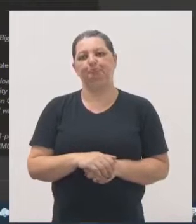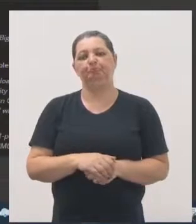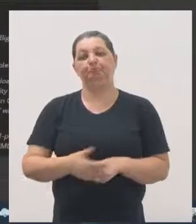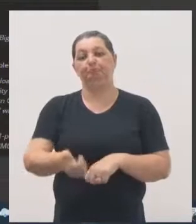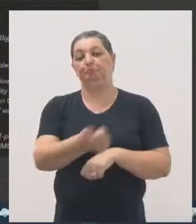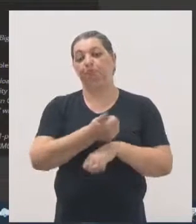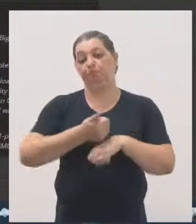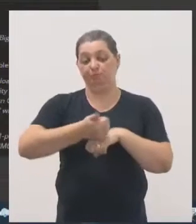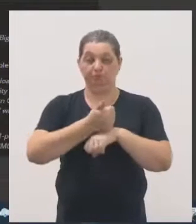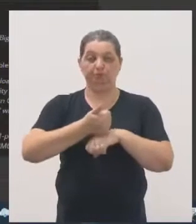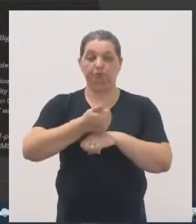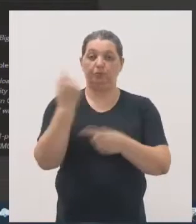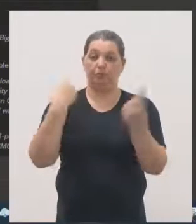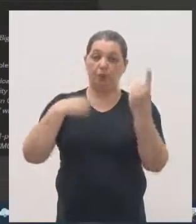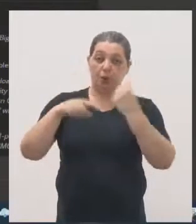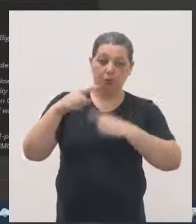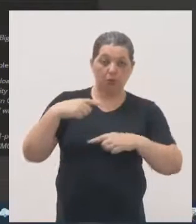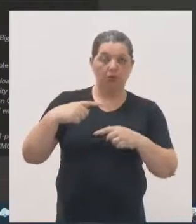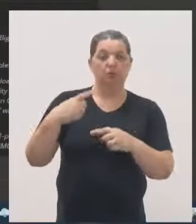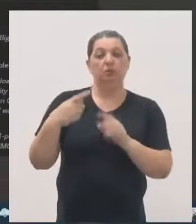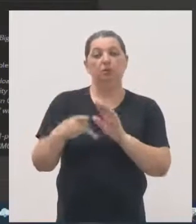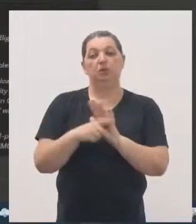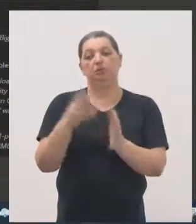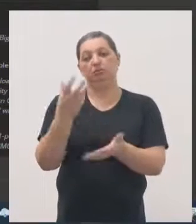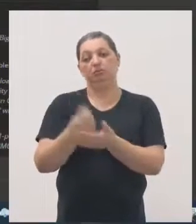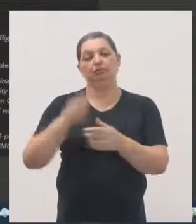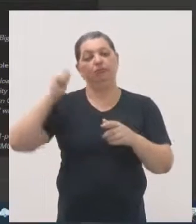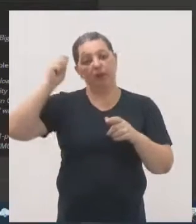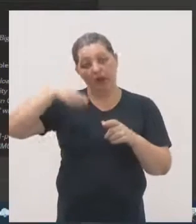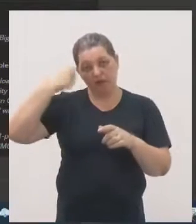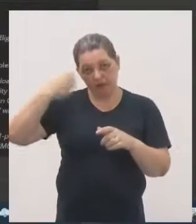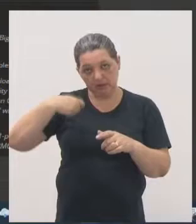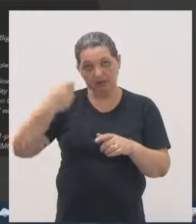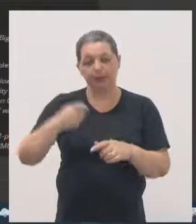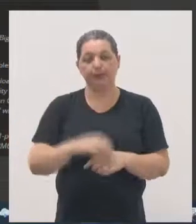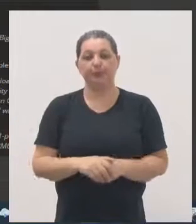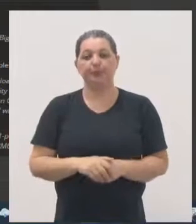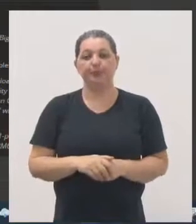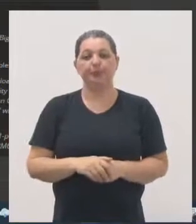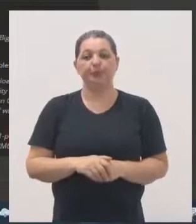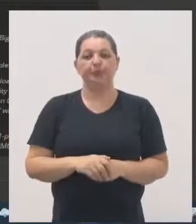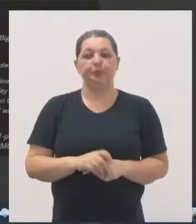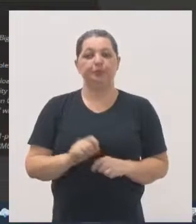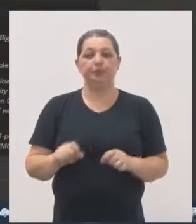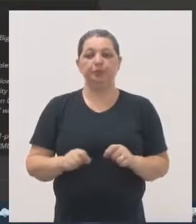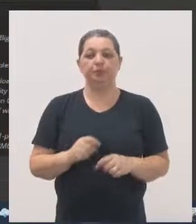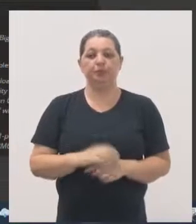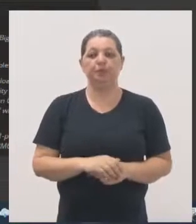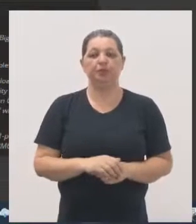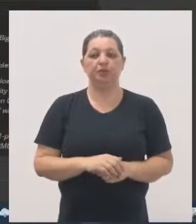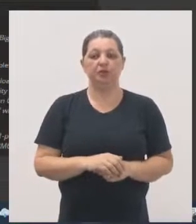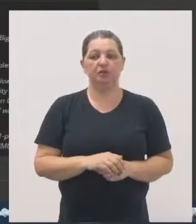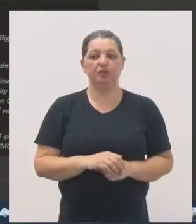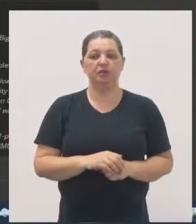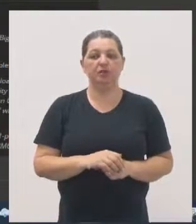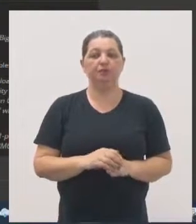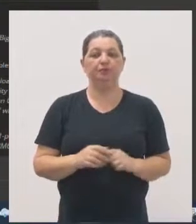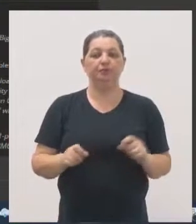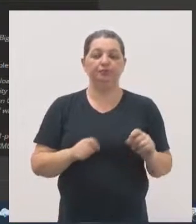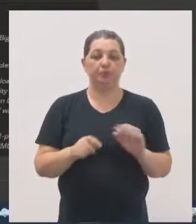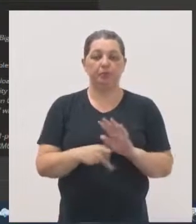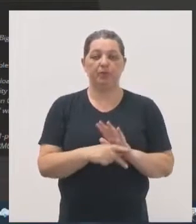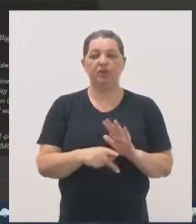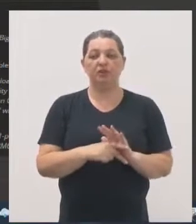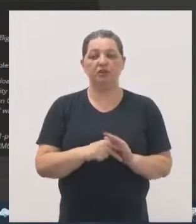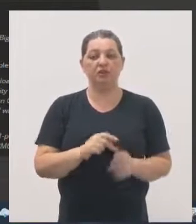profissionais da música para fazer gravação. Então ele tem o certo grau de dificuldade, mas ao mesmo tempo ele é bem simples,